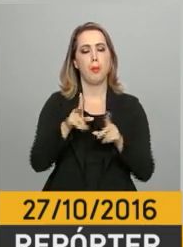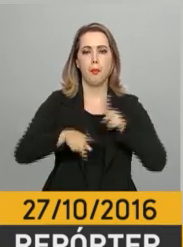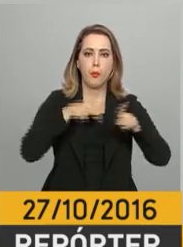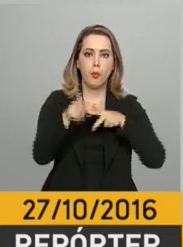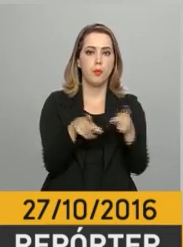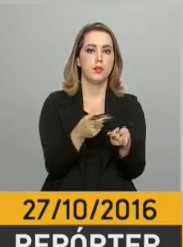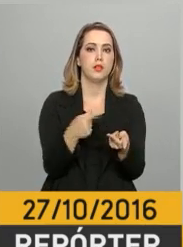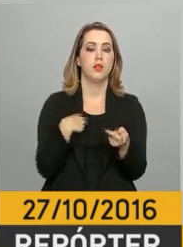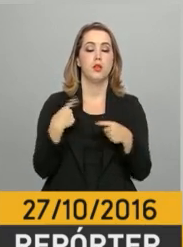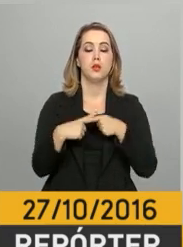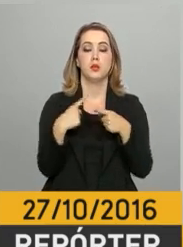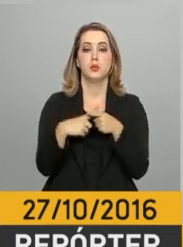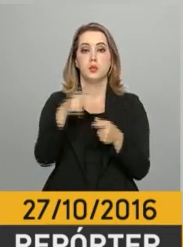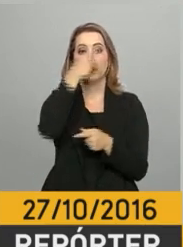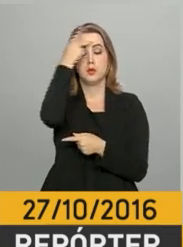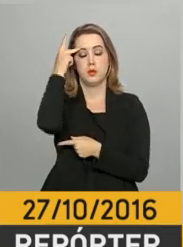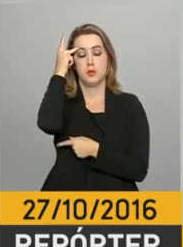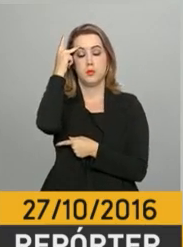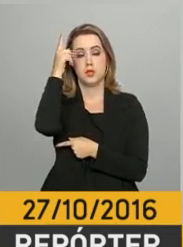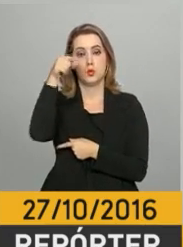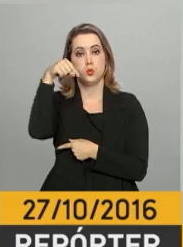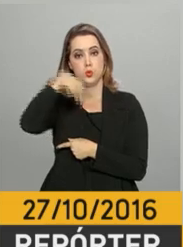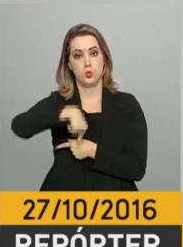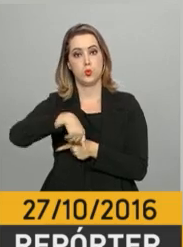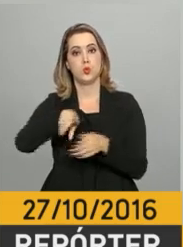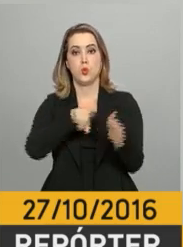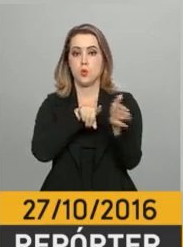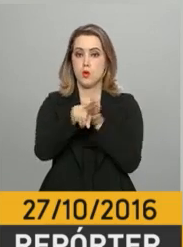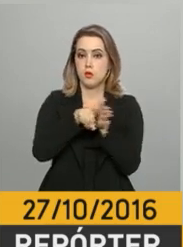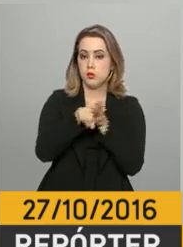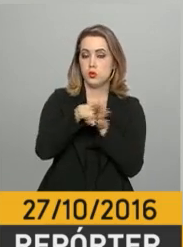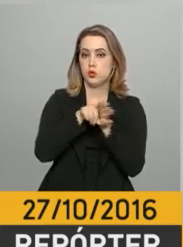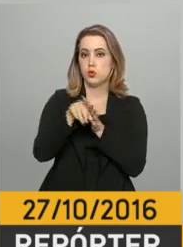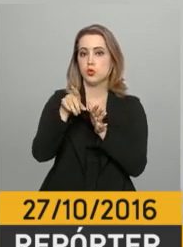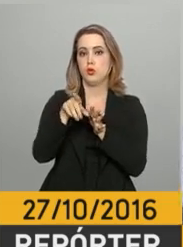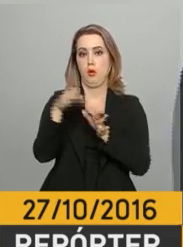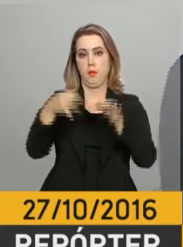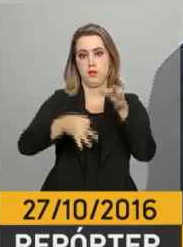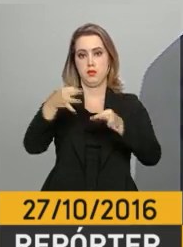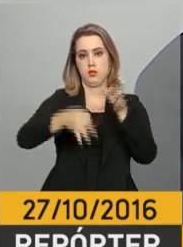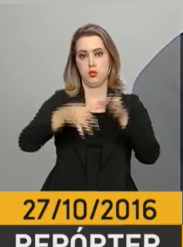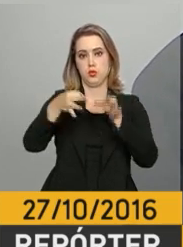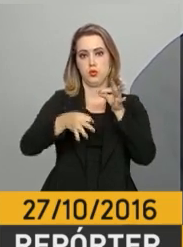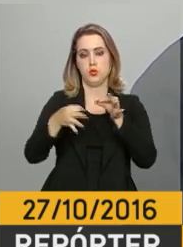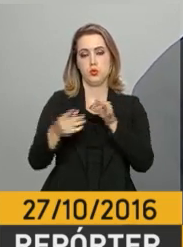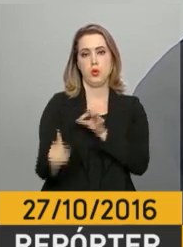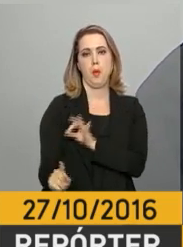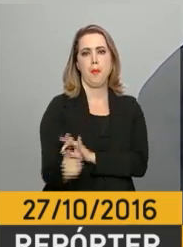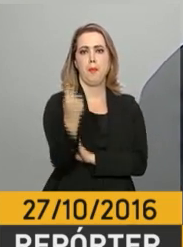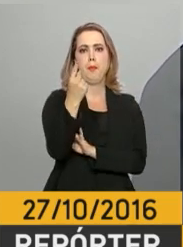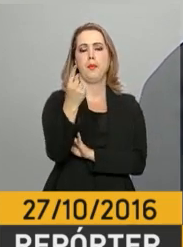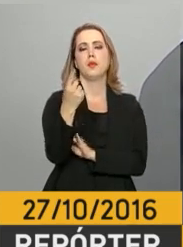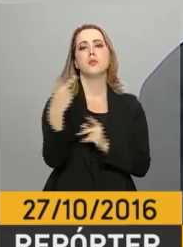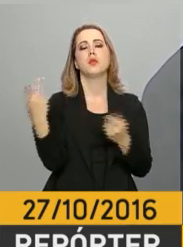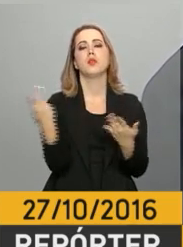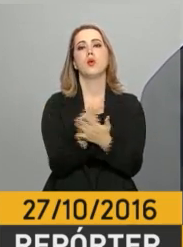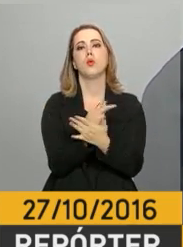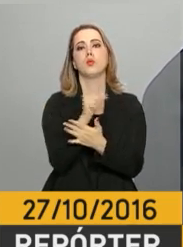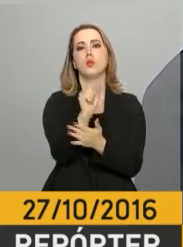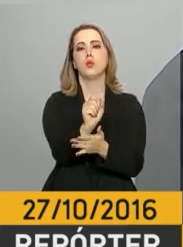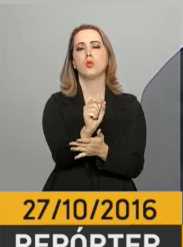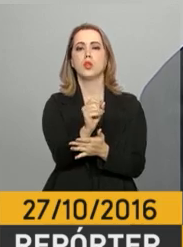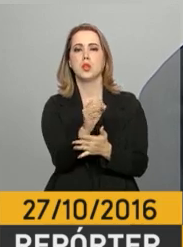geral ele vive da contestação primeira coisa que um jurista recebe seja quando Eve